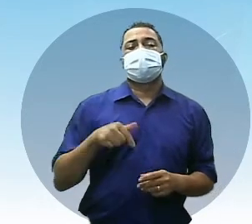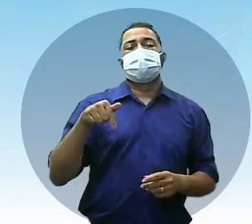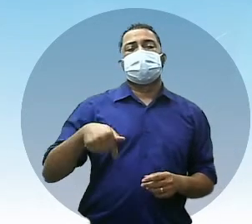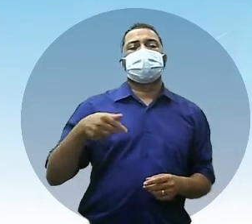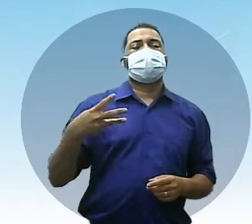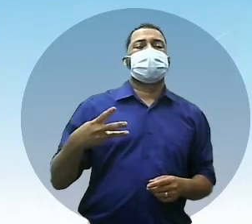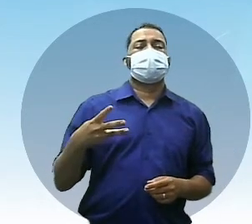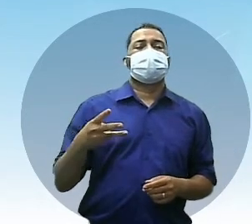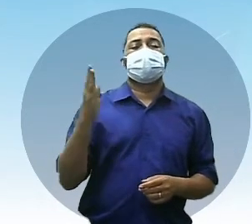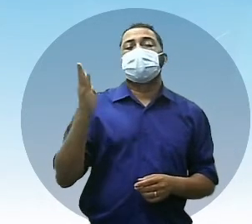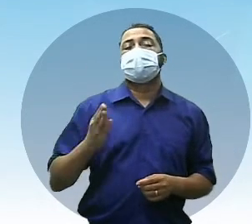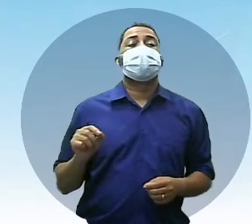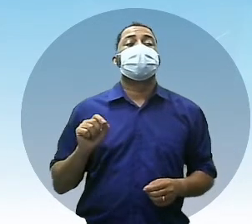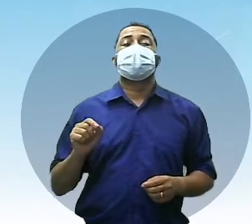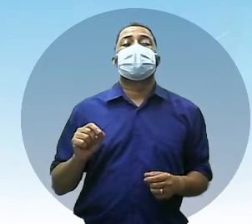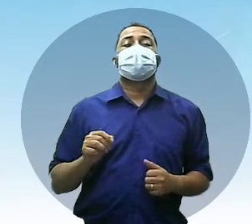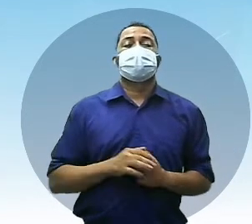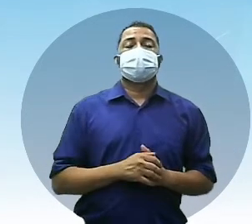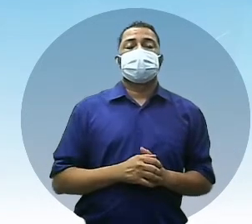73, o Brasil está passando pelo quê?